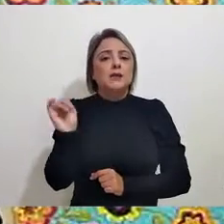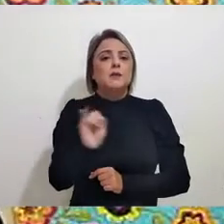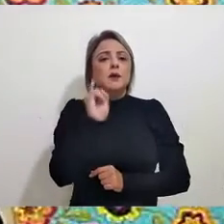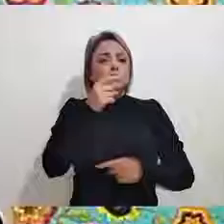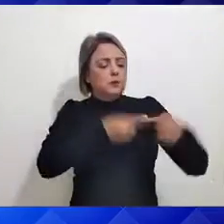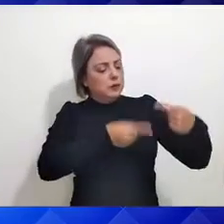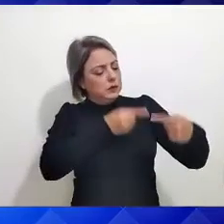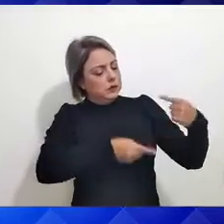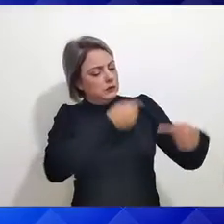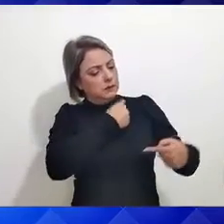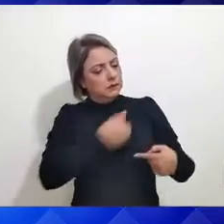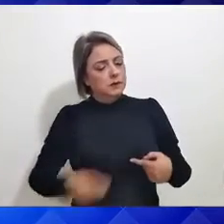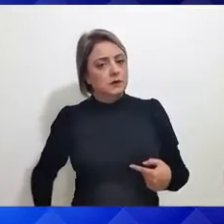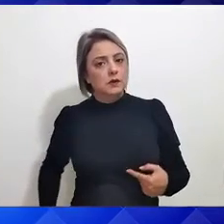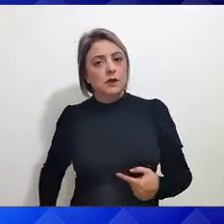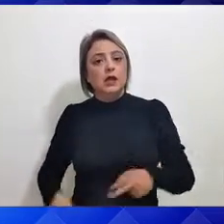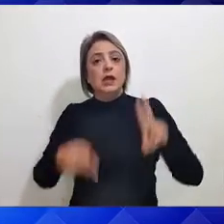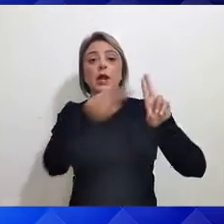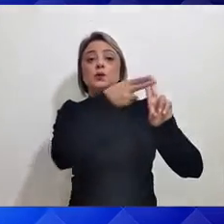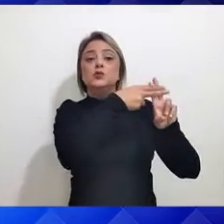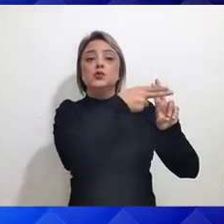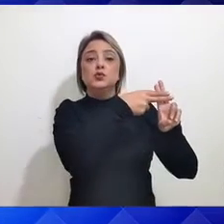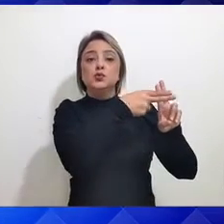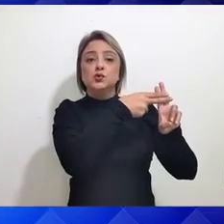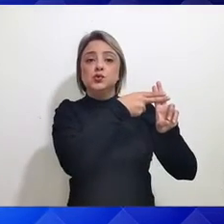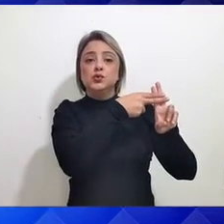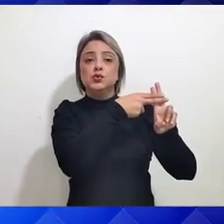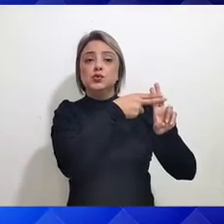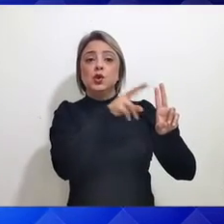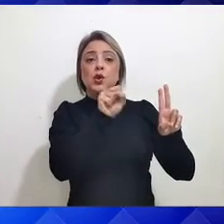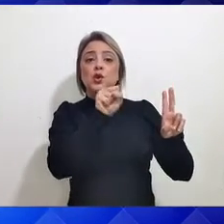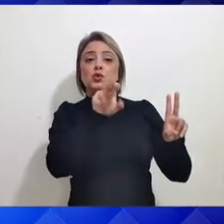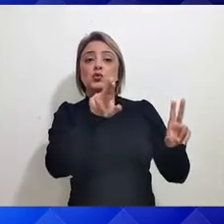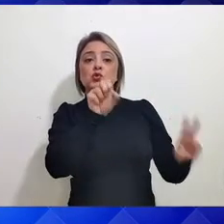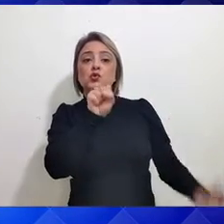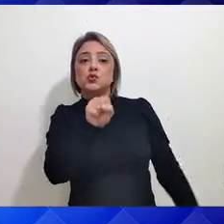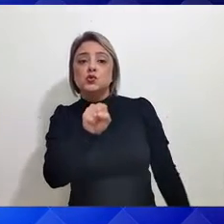né? Sistema Único de Saúde, que tem salvado as pessoas aí